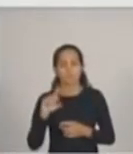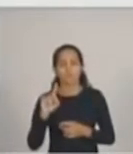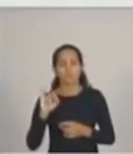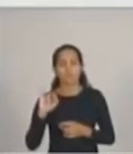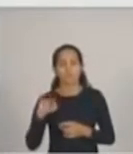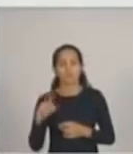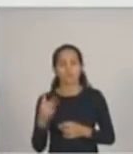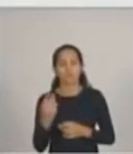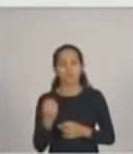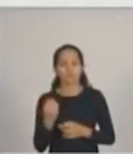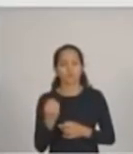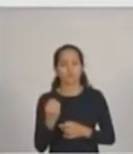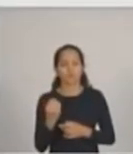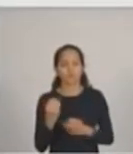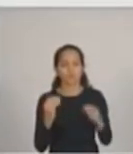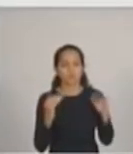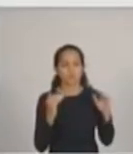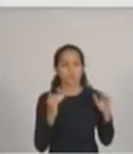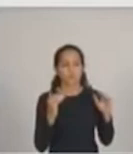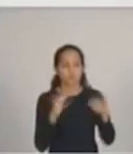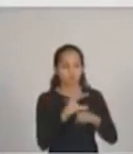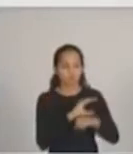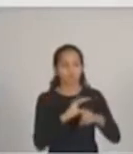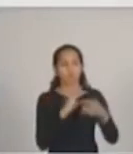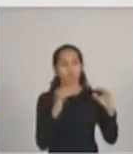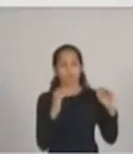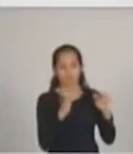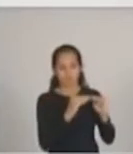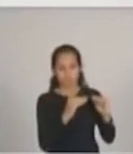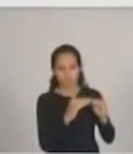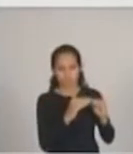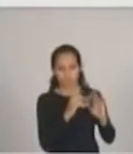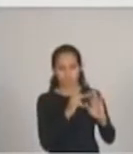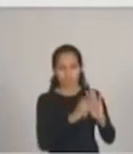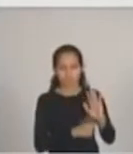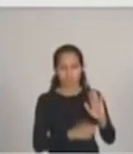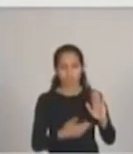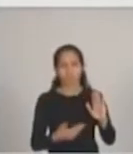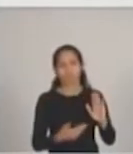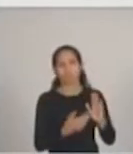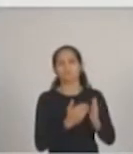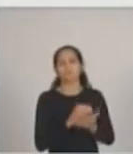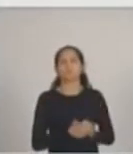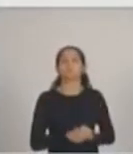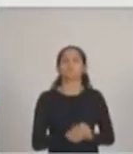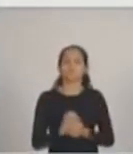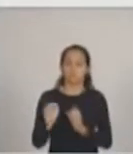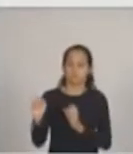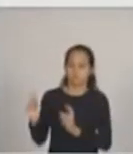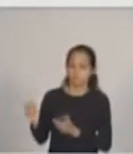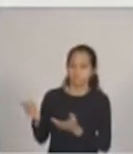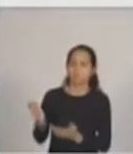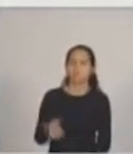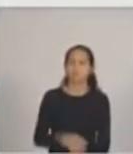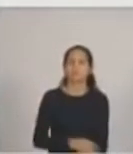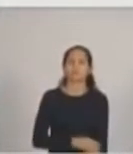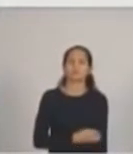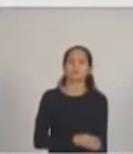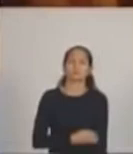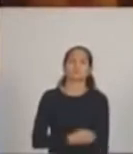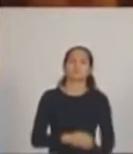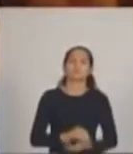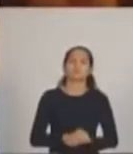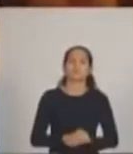acompanhar a constitucionalidade da matéria, senhor presidente. O relatório pela constitucionalidade. Ok, também vou acompanhar o entendimento do relator.